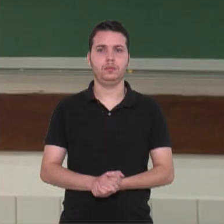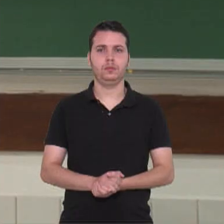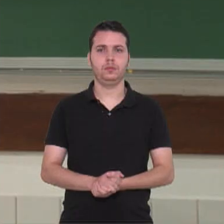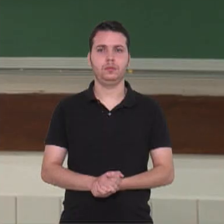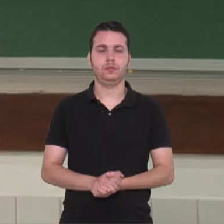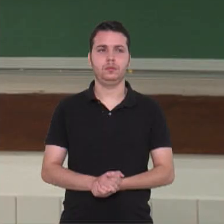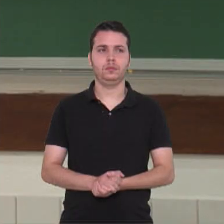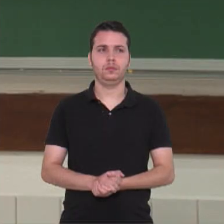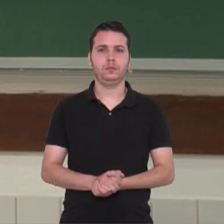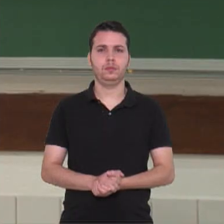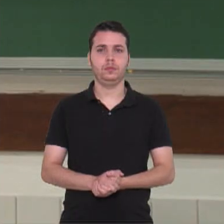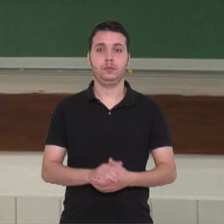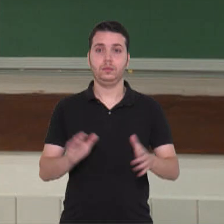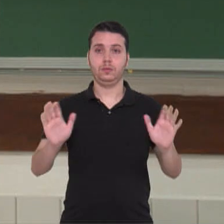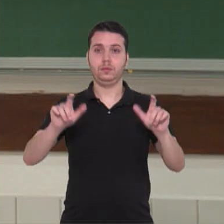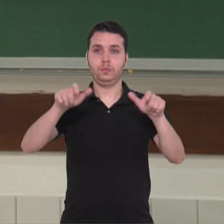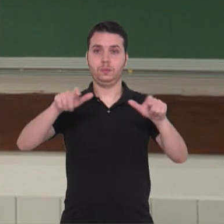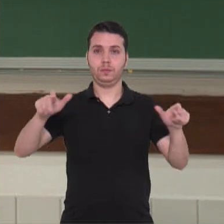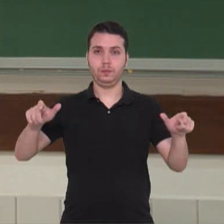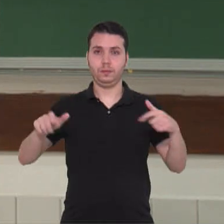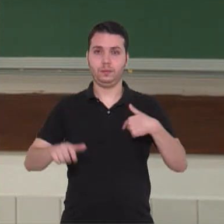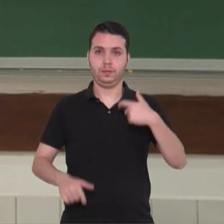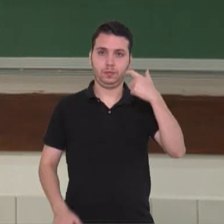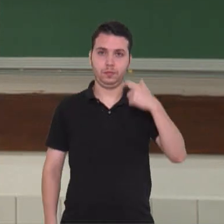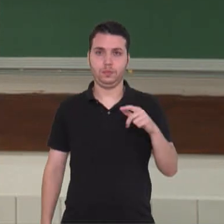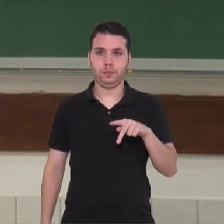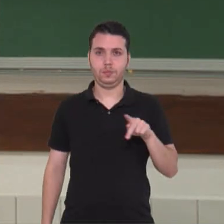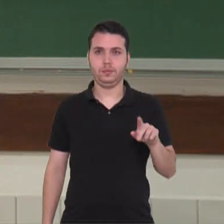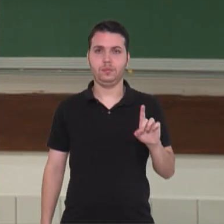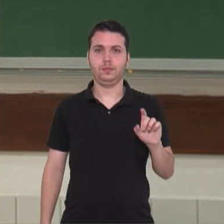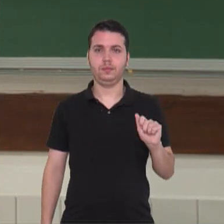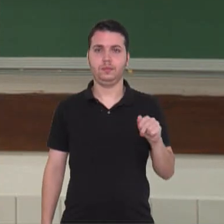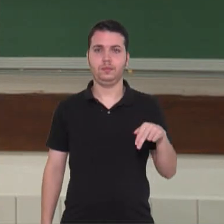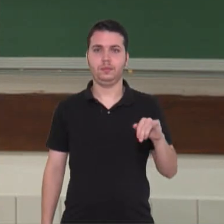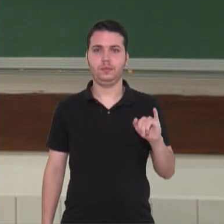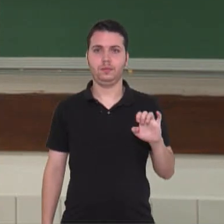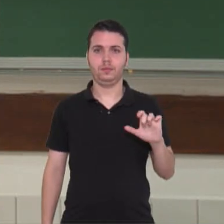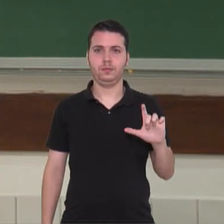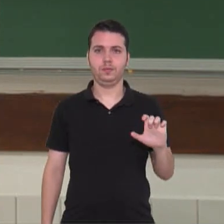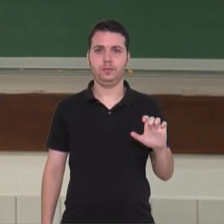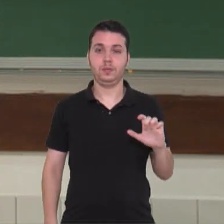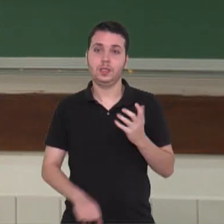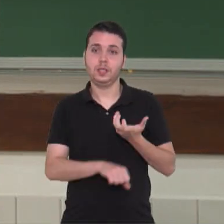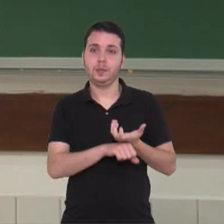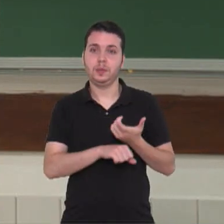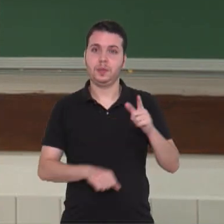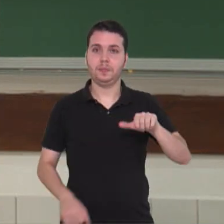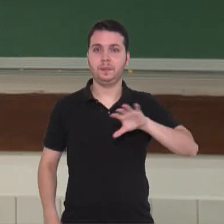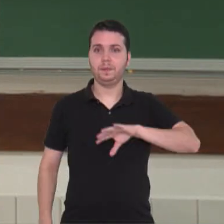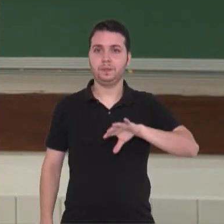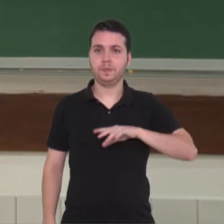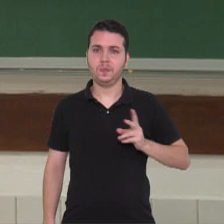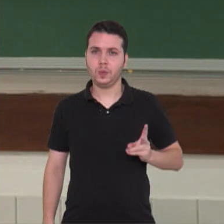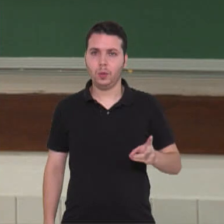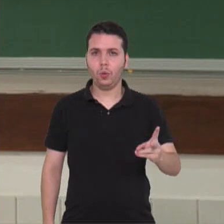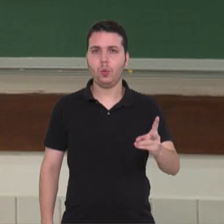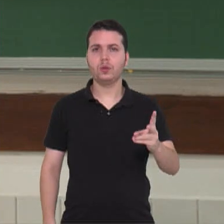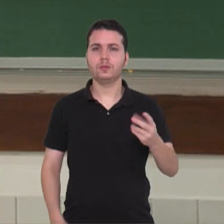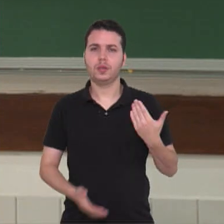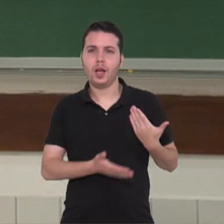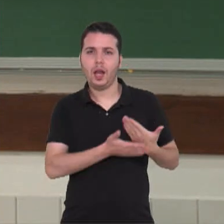Olá pessoal, tudo bem com vocês? Eu sou a professora Daniele Bedin, professora de língua portuguesa, e vamos dar continuidade às